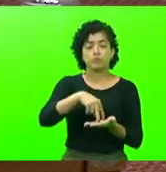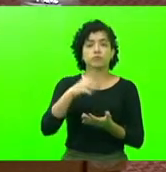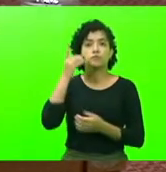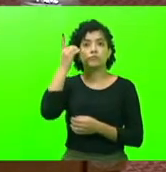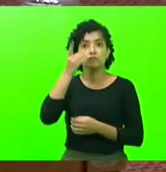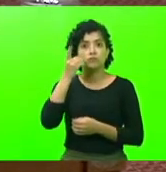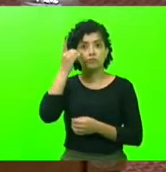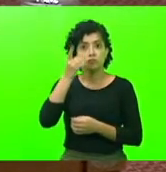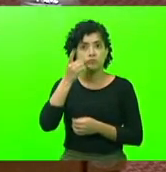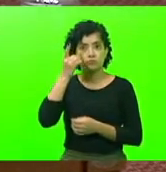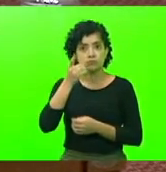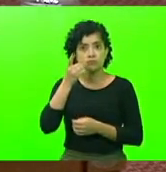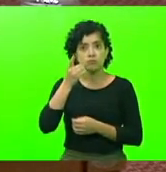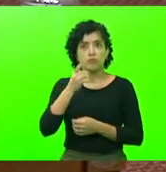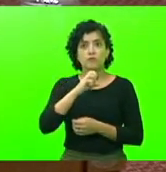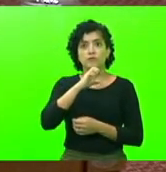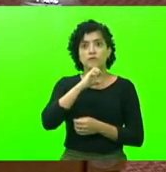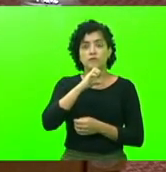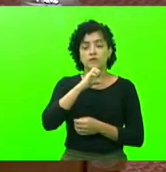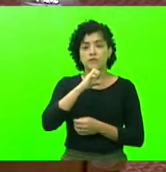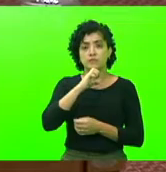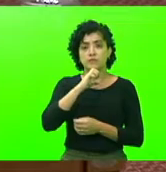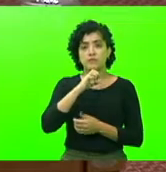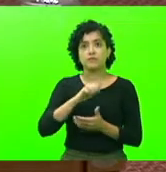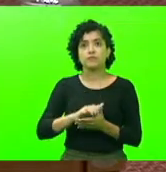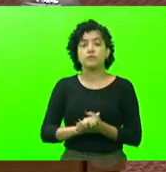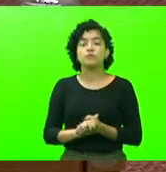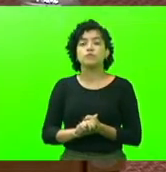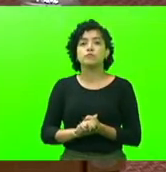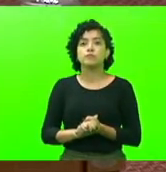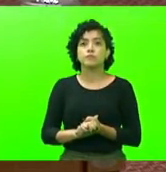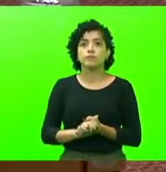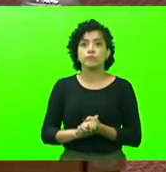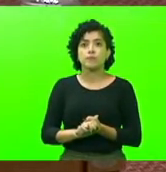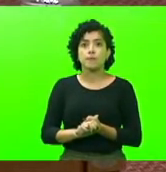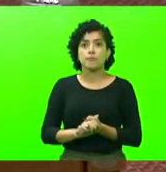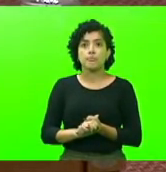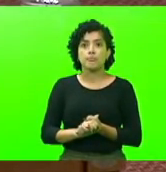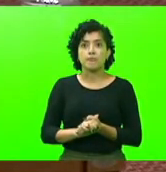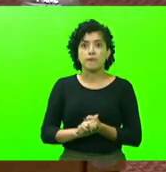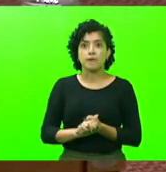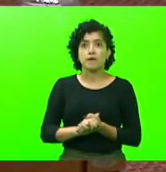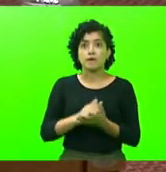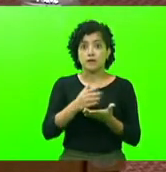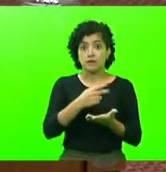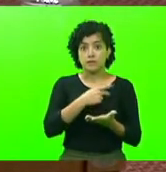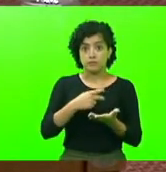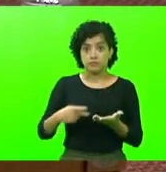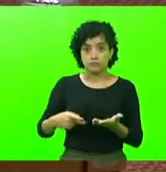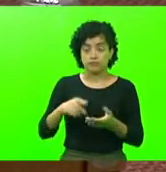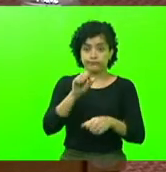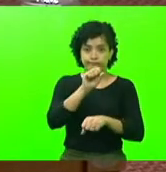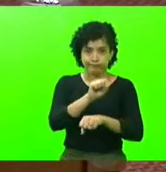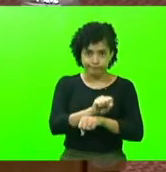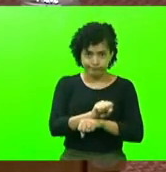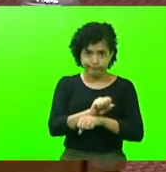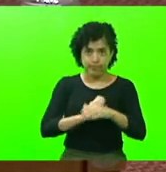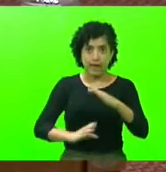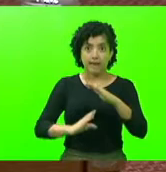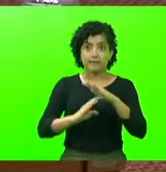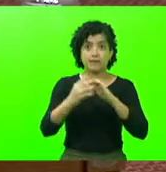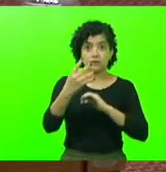senhor deputado Felipe Estevam, PSL. Ato contínuo. O senhor presidente suspendeu a sessão até às 16